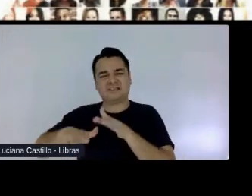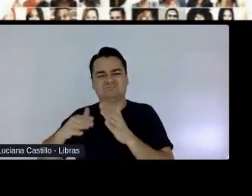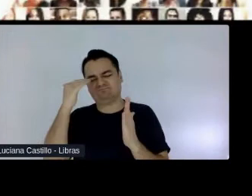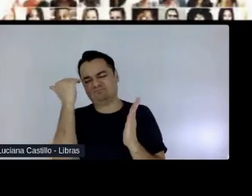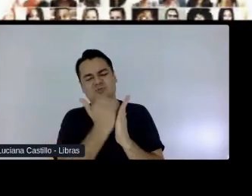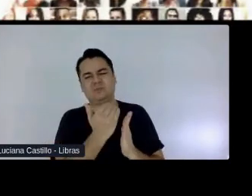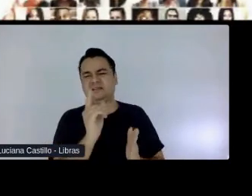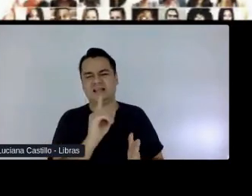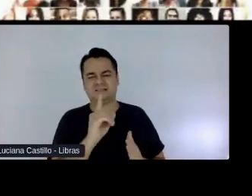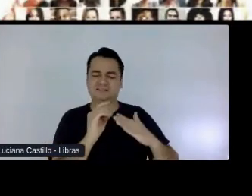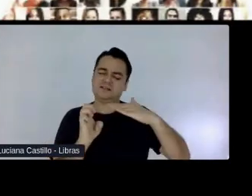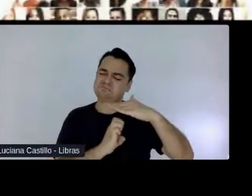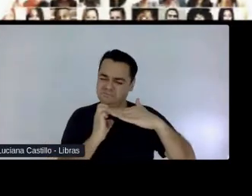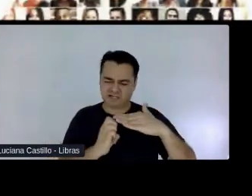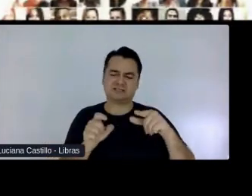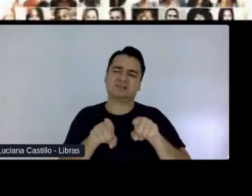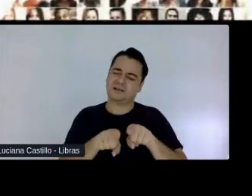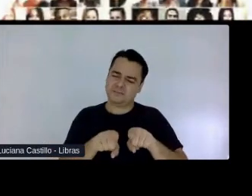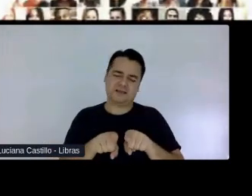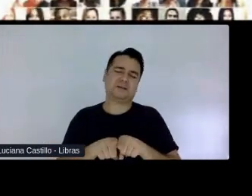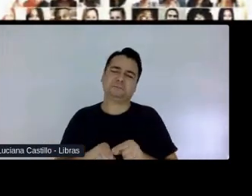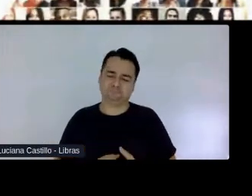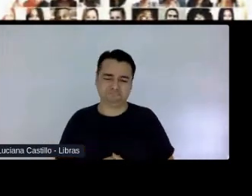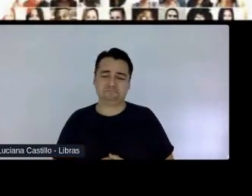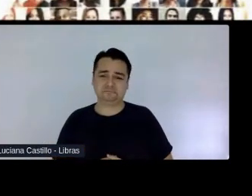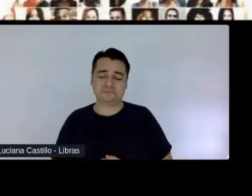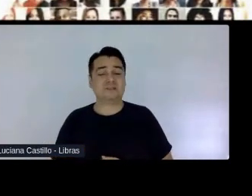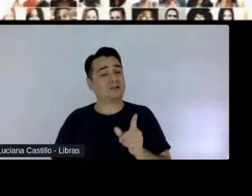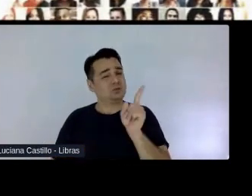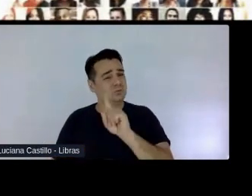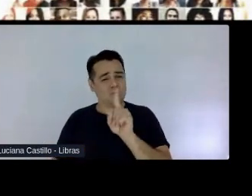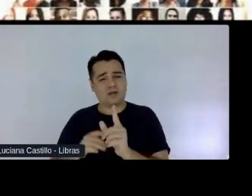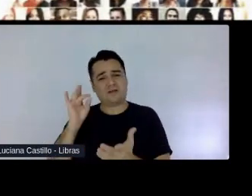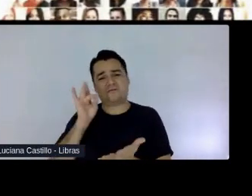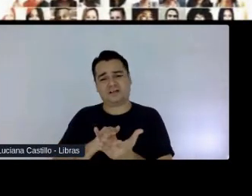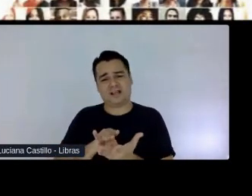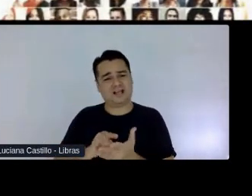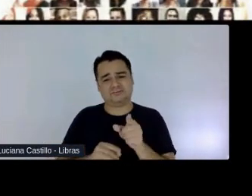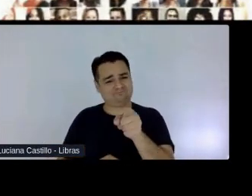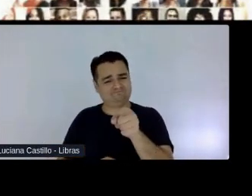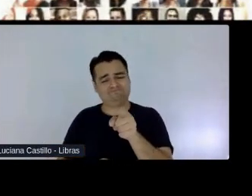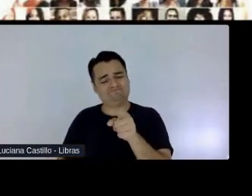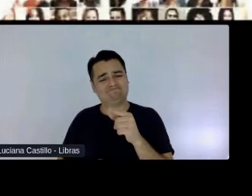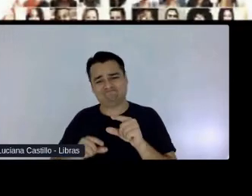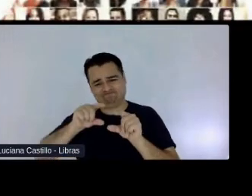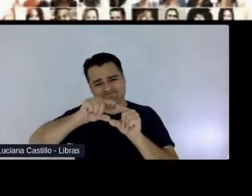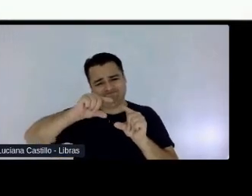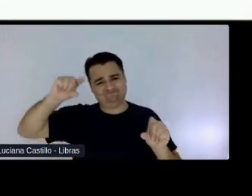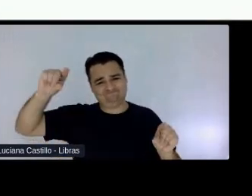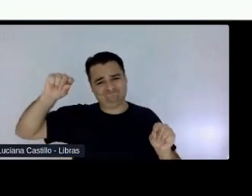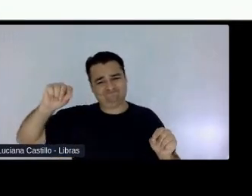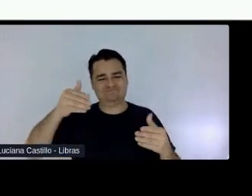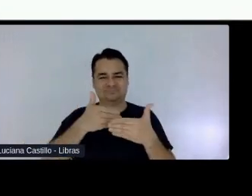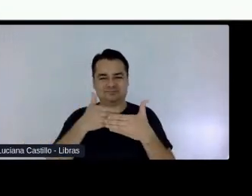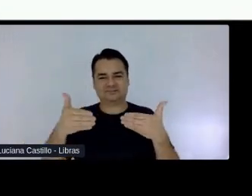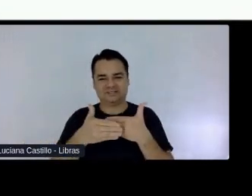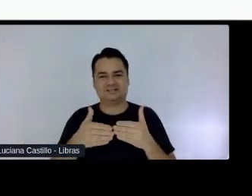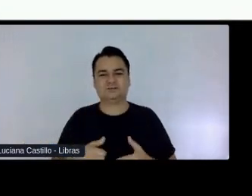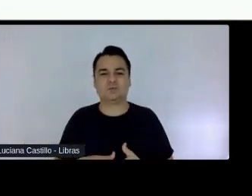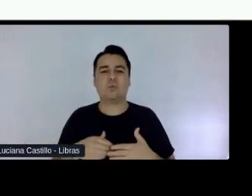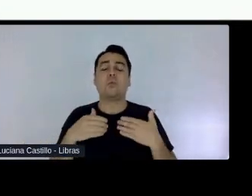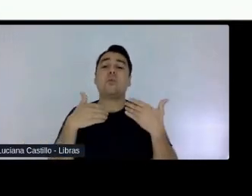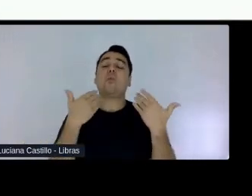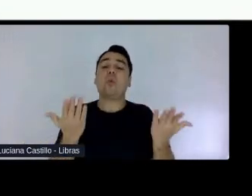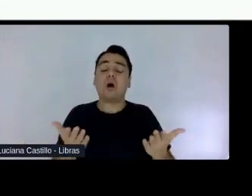ambiente corporativo, né? Então, essa não é a realidade corporativa, e é esse o ponto que a gente quer tocar aqui. Qual é a